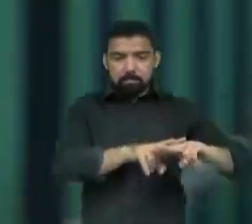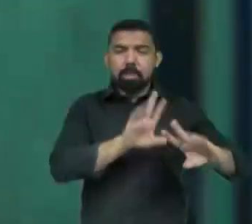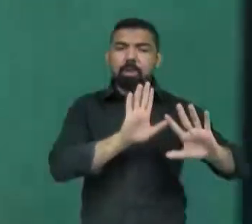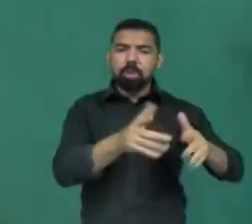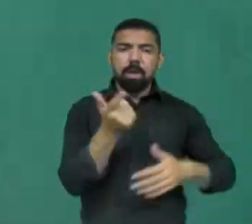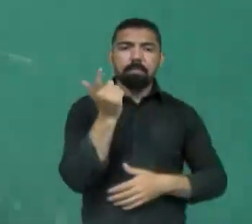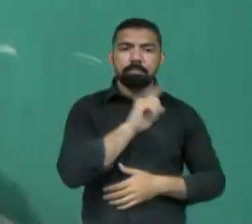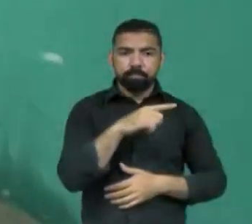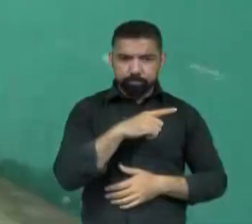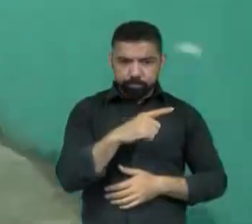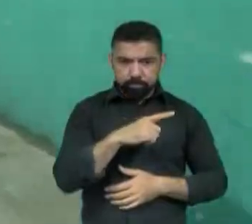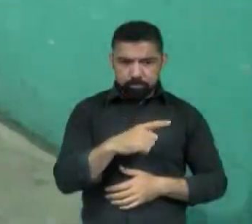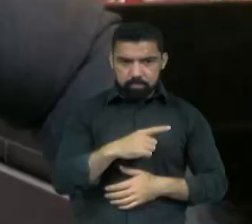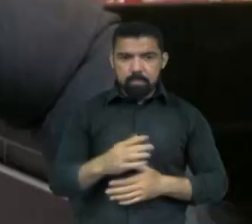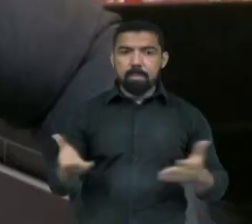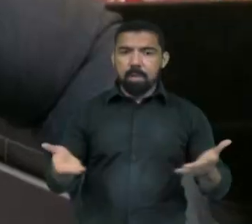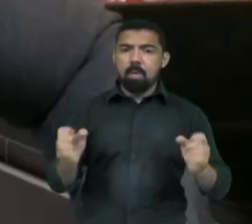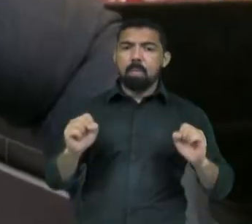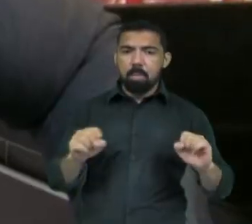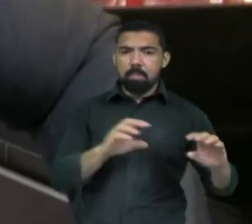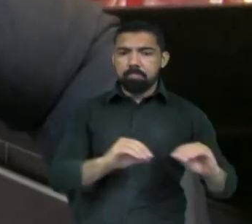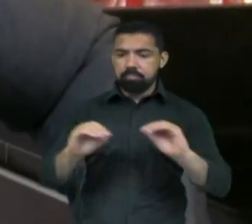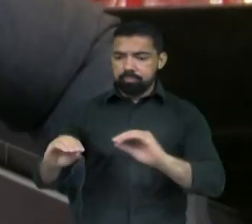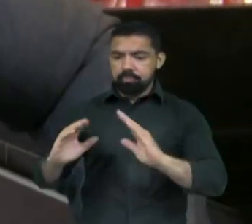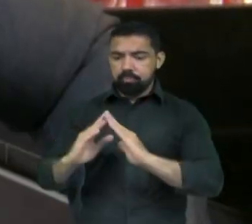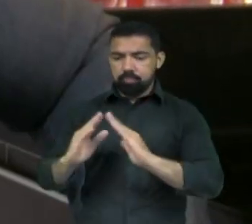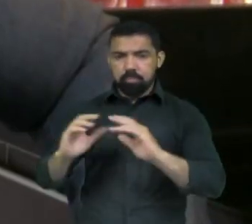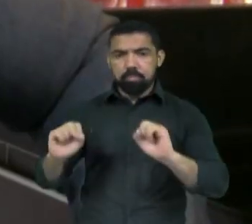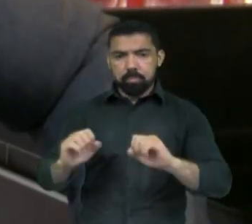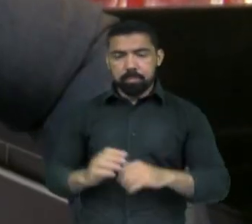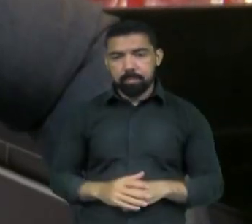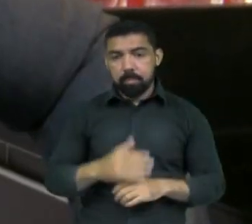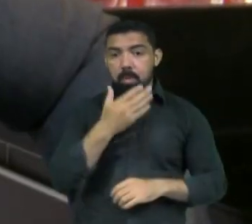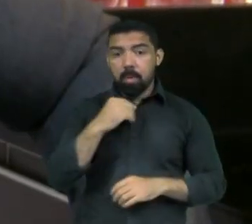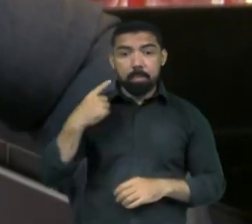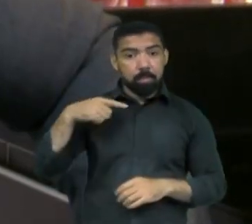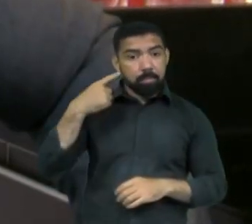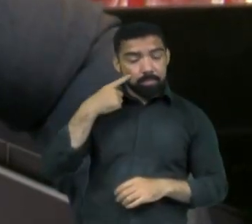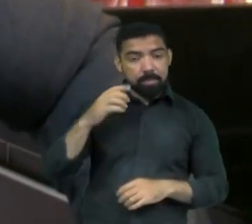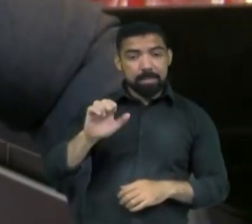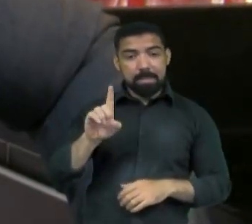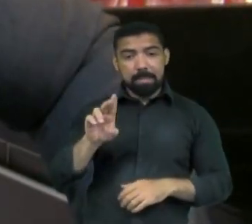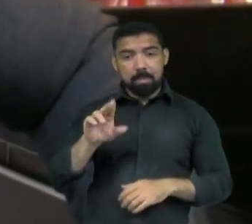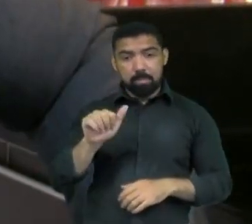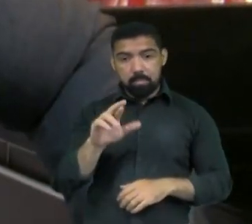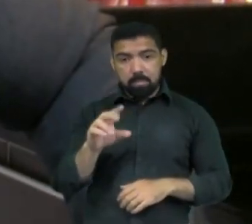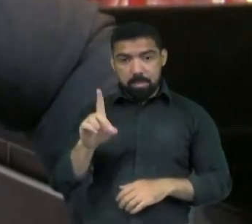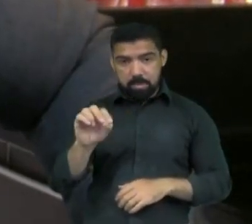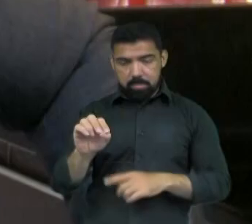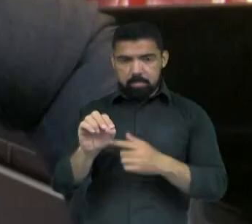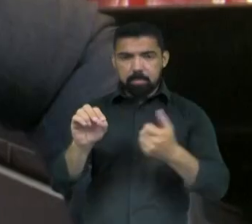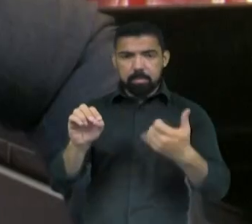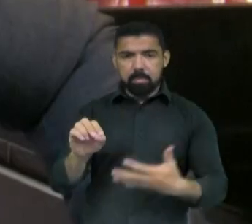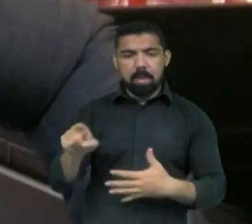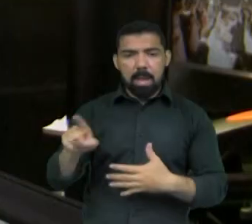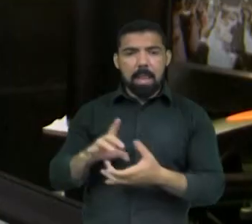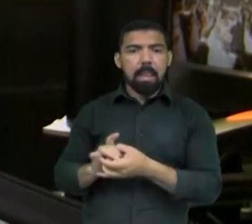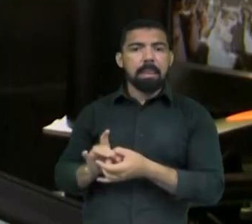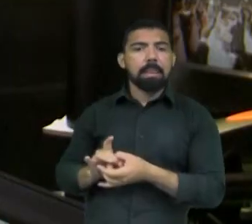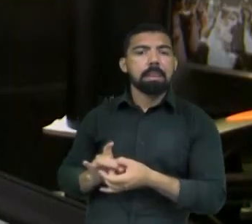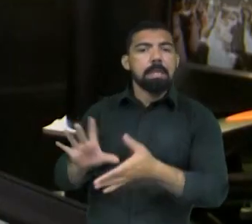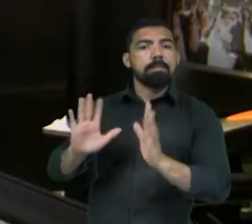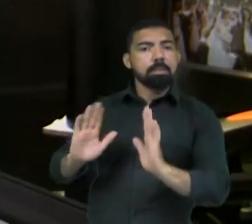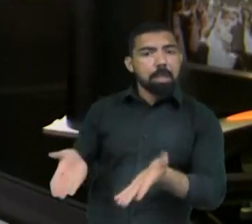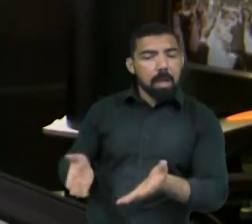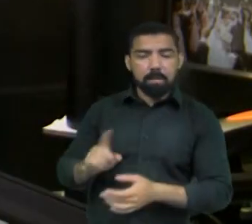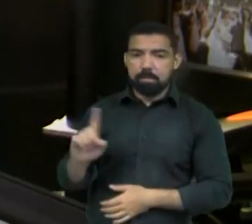restante da pena em regime aberto. Eduardo Quezado ressalta que Richthofen não está liberada do cumprimento de pena na Justiça. Pelo que